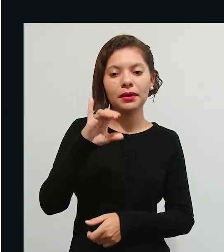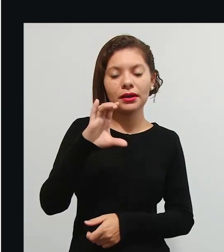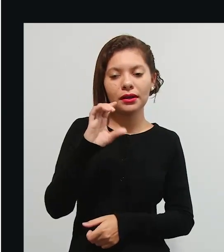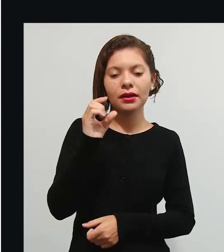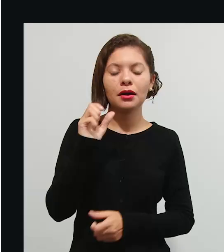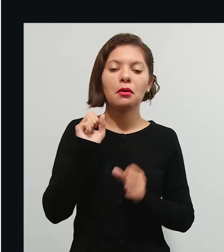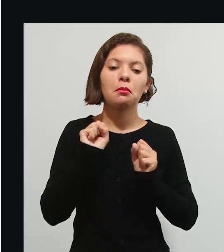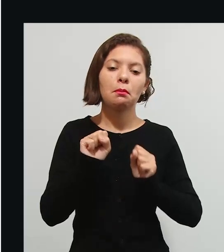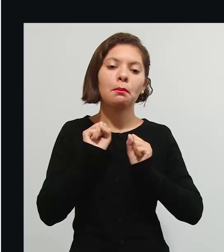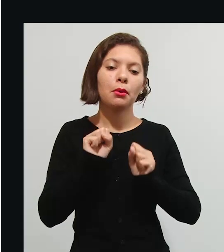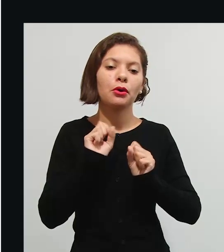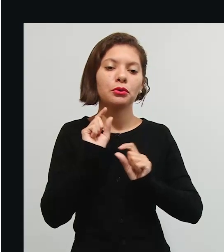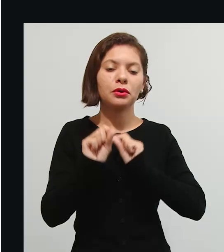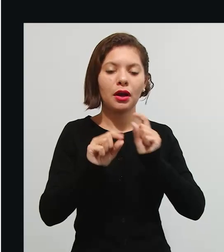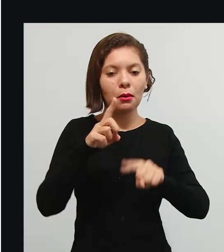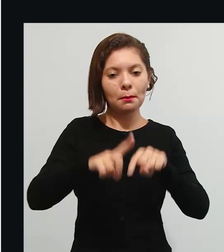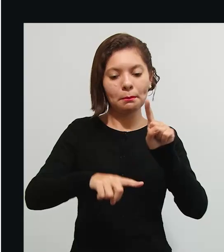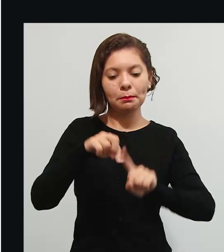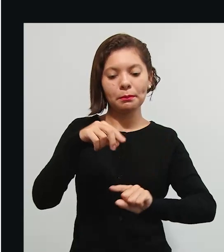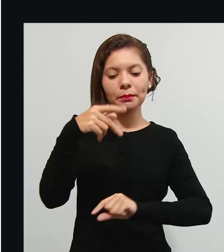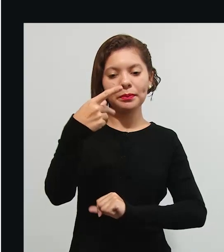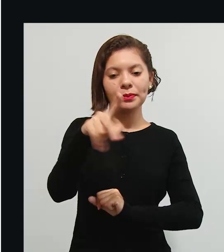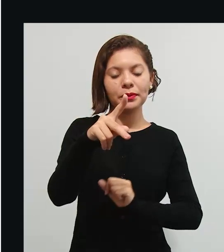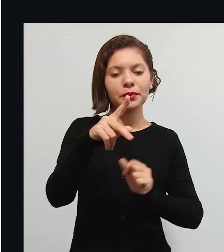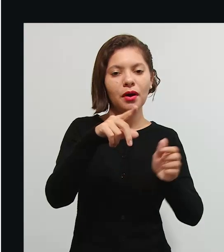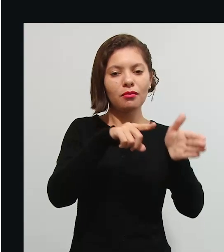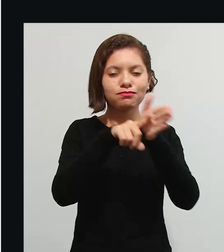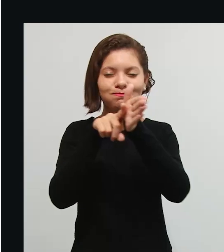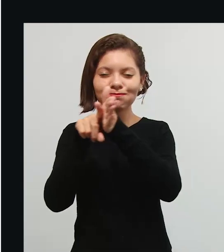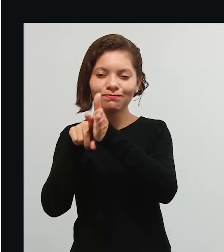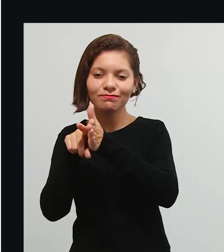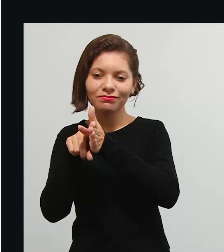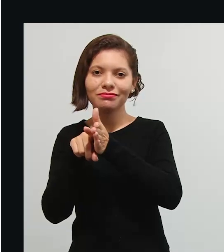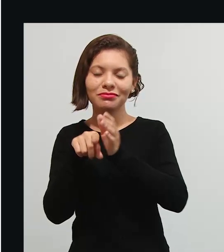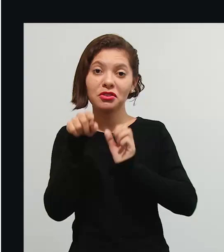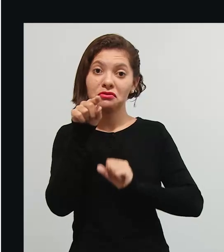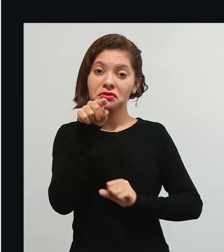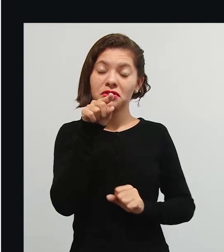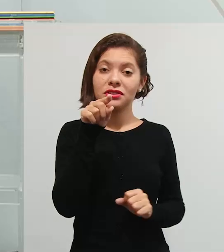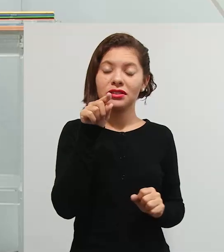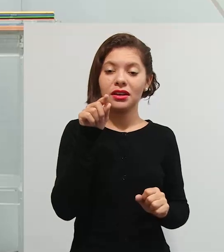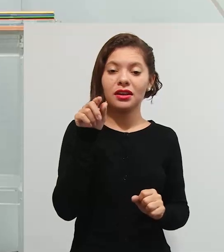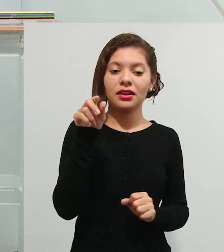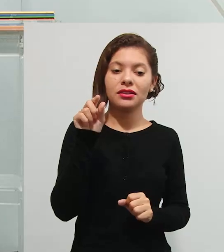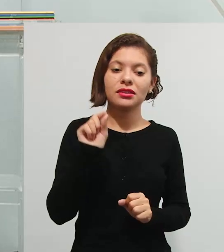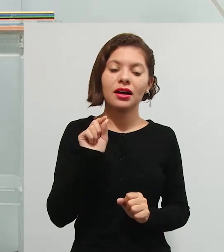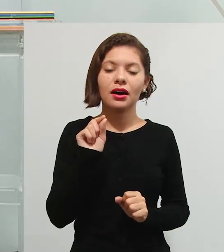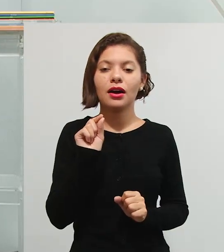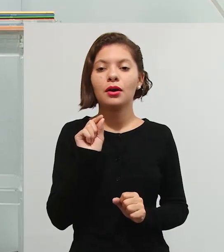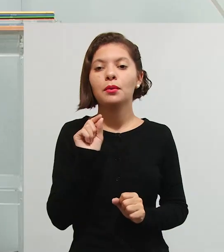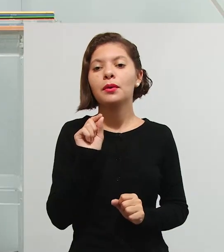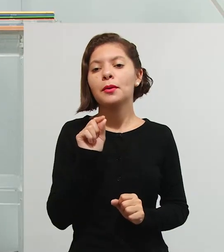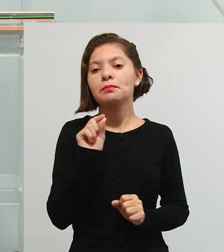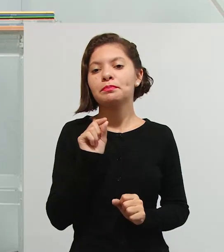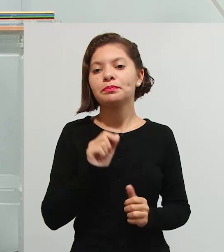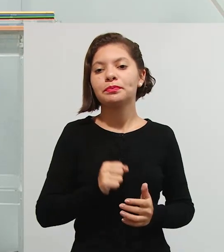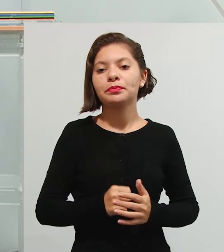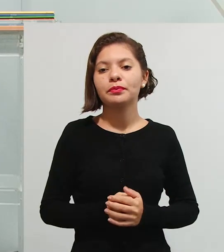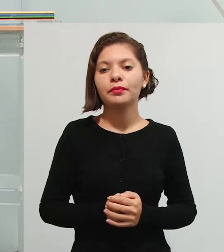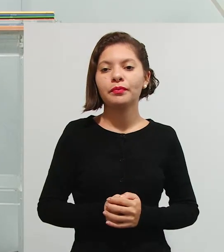podem ser objeto da sua investigação. Então, você que está atuando aí, né, desde